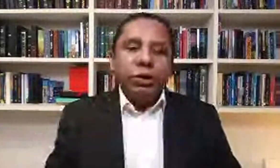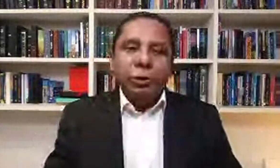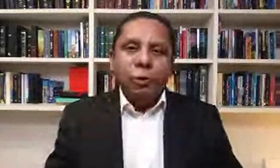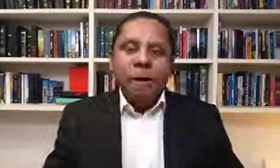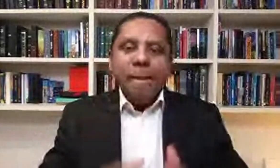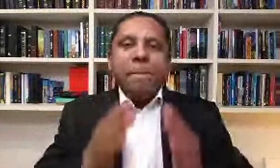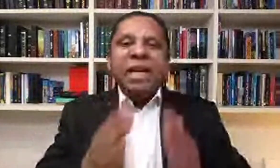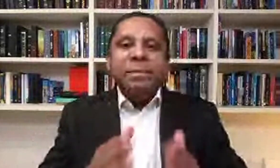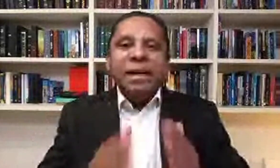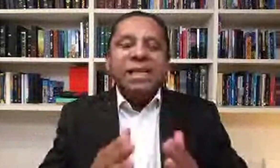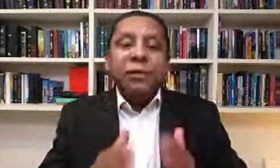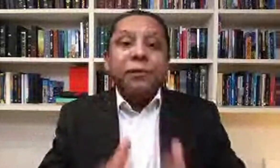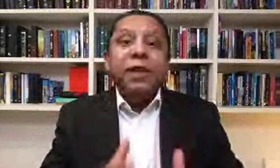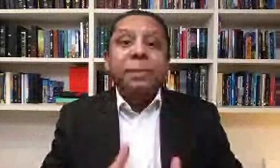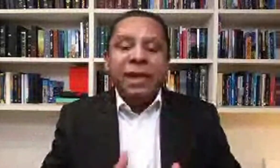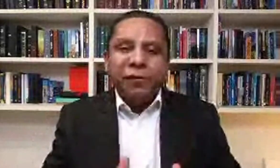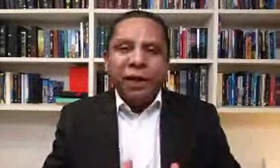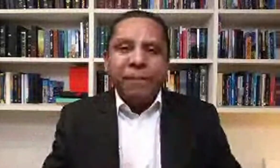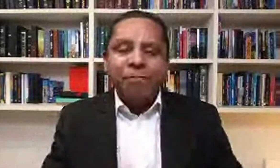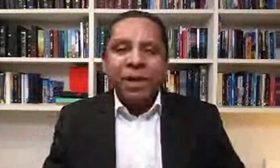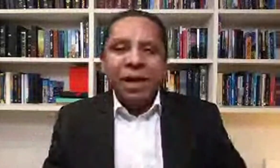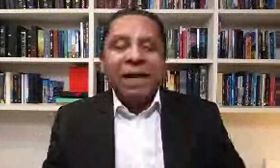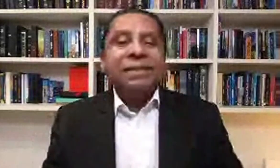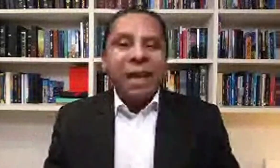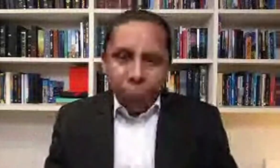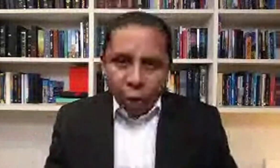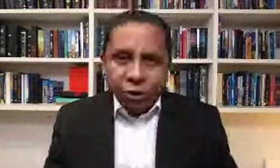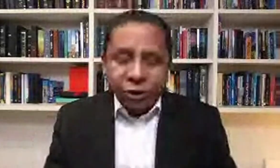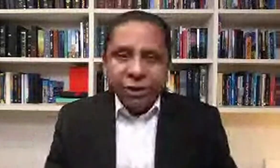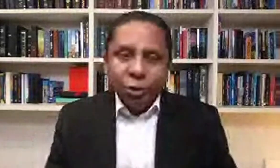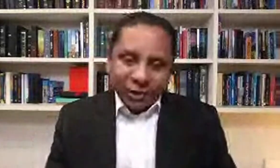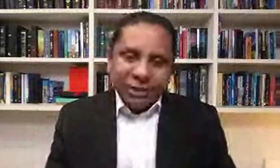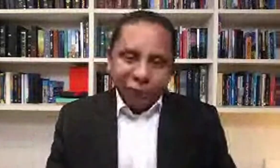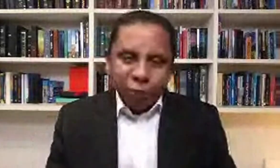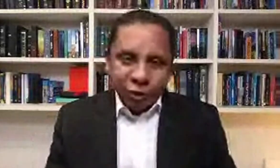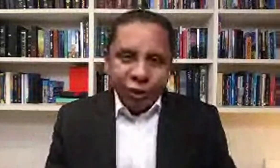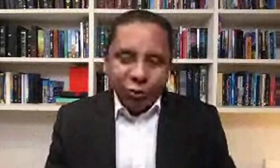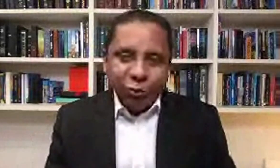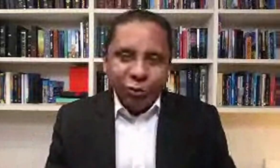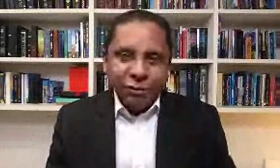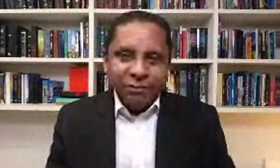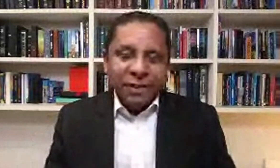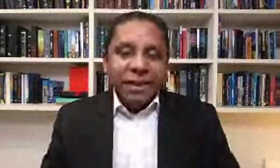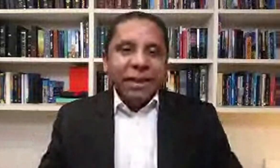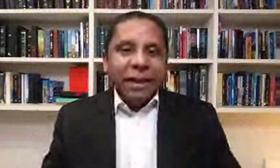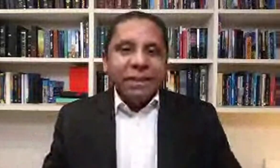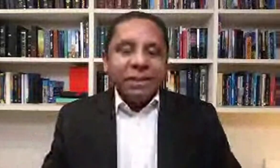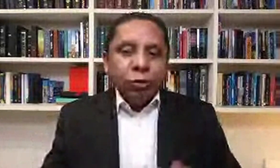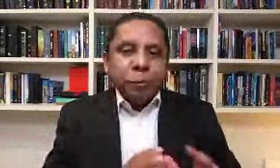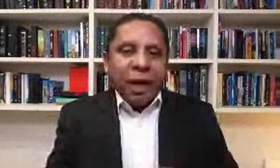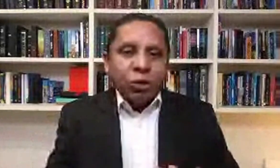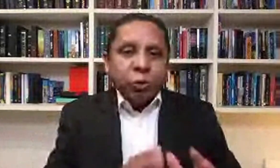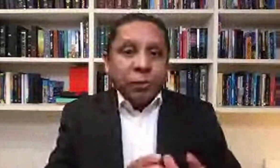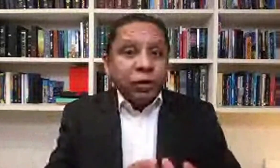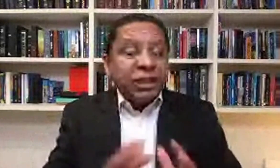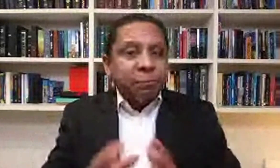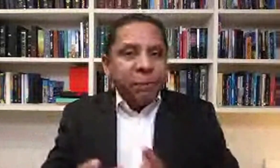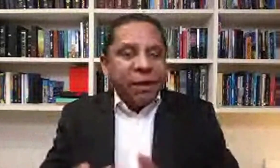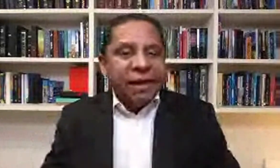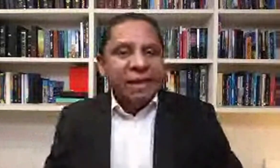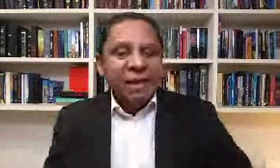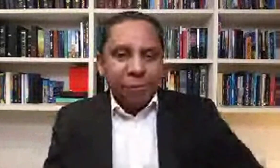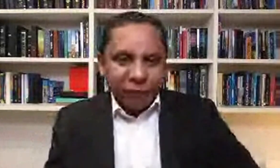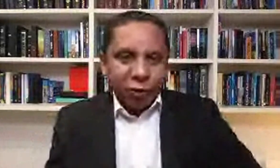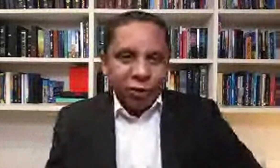Passo número 5, permanecer firme na fé até a morte ou até a volta de Jesus. Esses são os passos para você